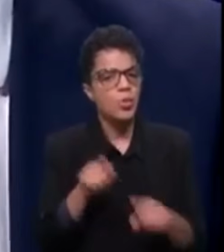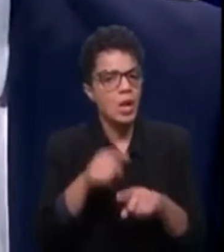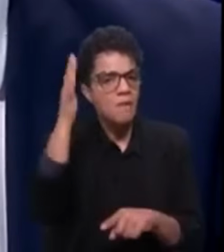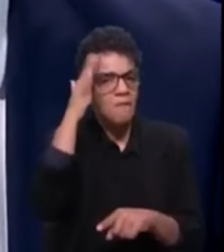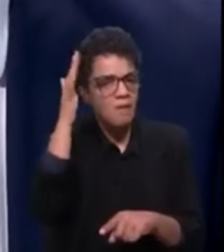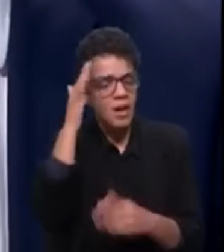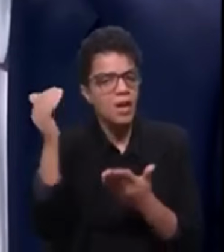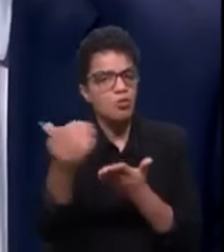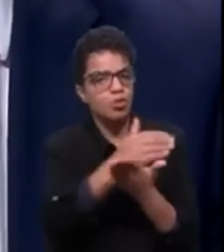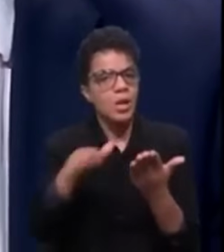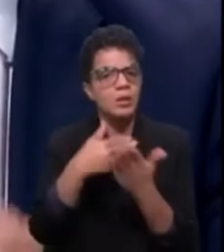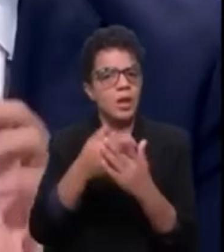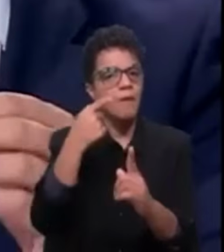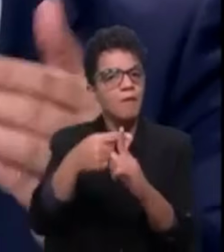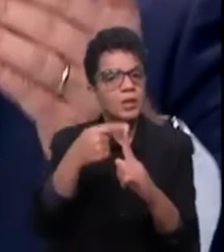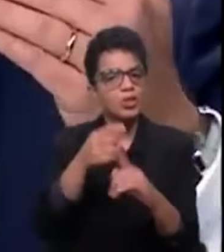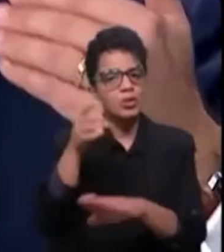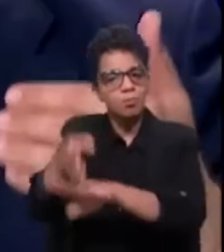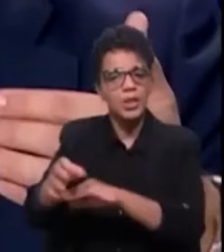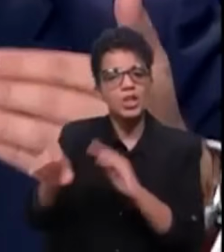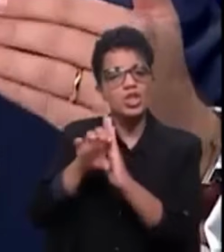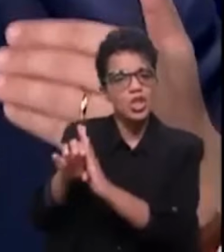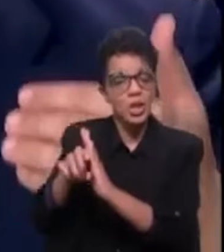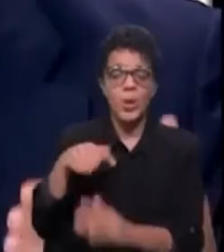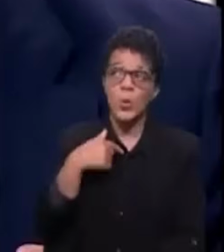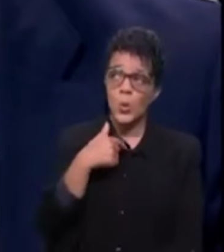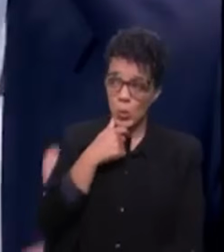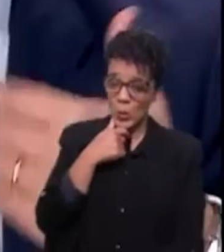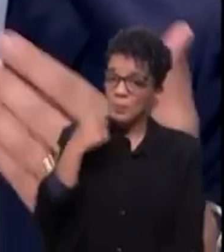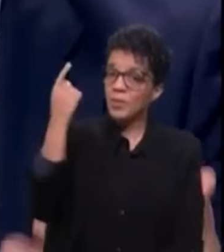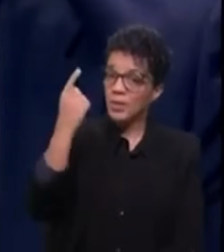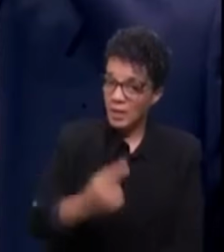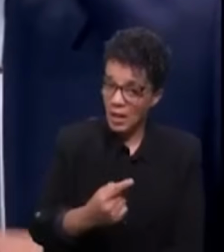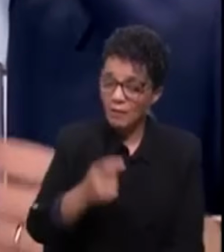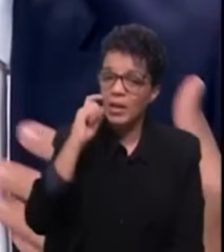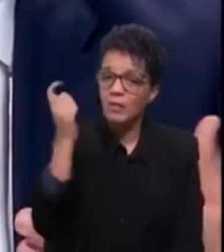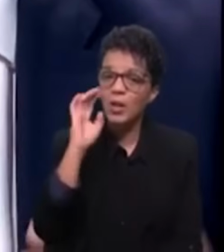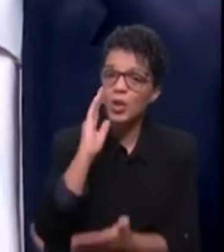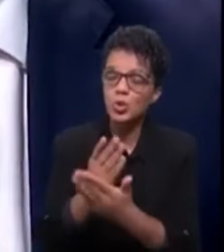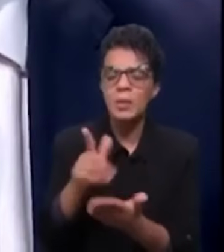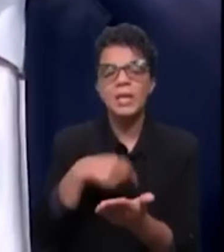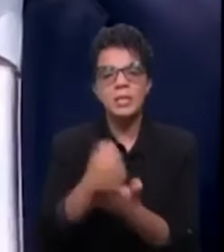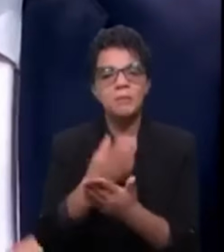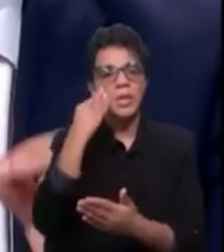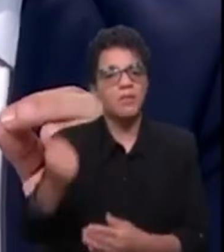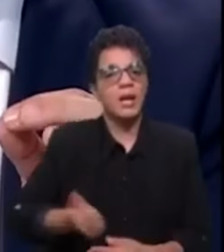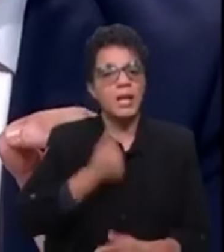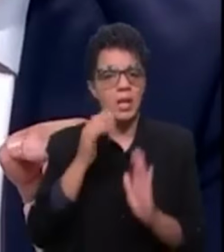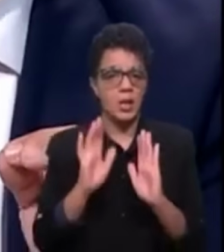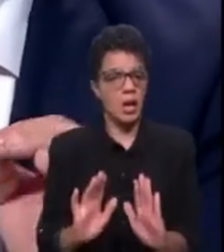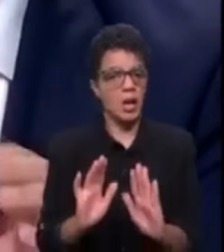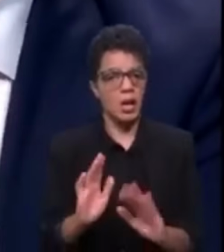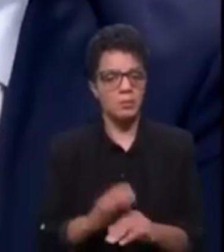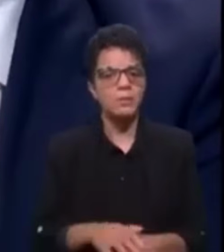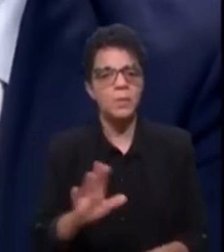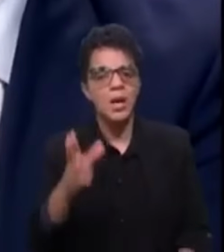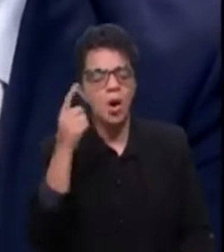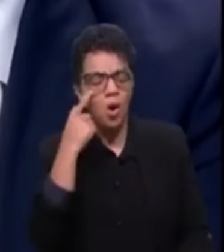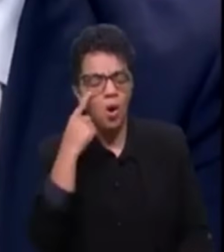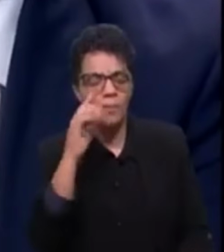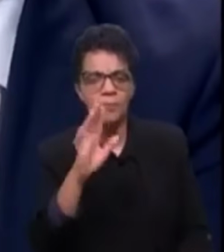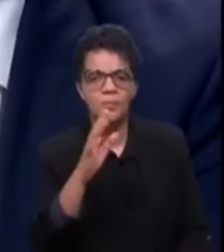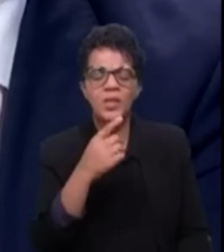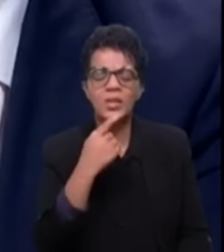dão assim tanta vantagem sobre o chega eu revia eu reveria às últimas em vez de estar sempre a achar que vai vencer mas